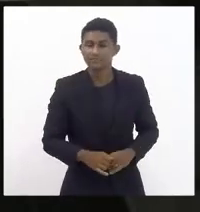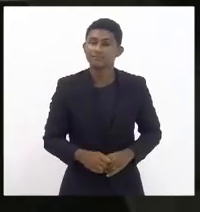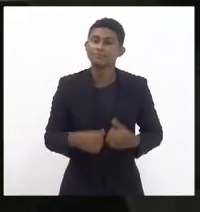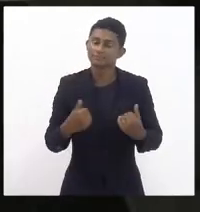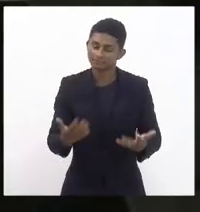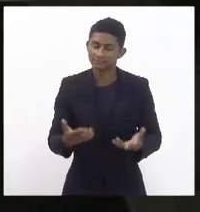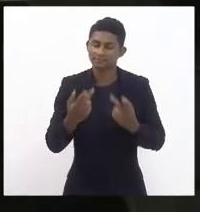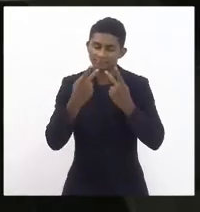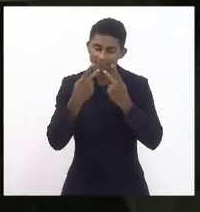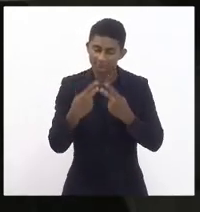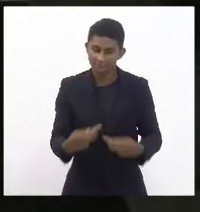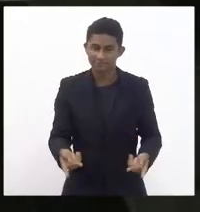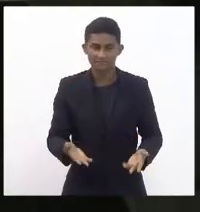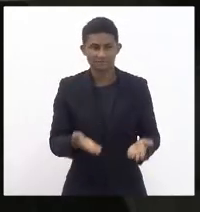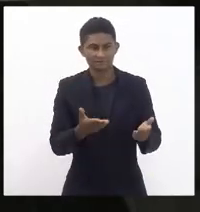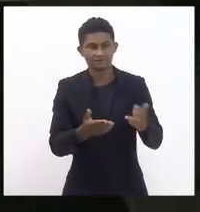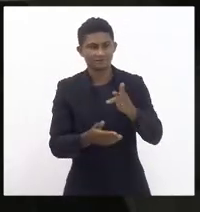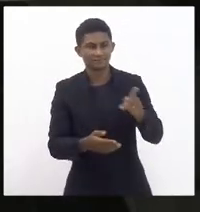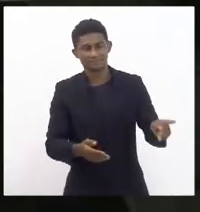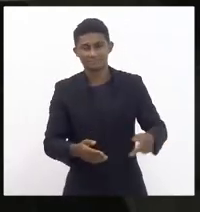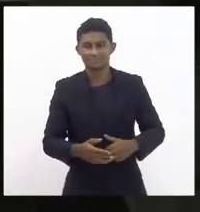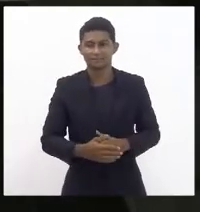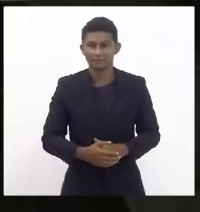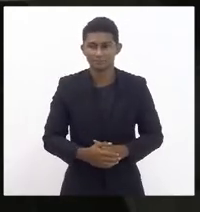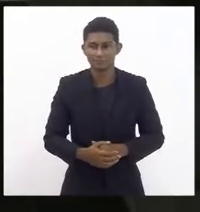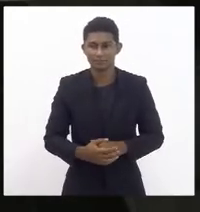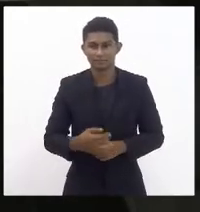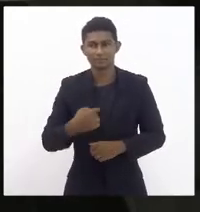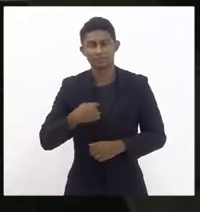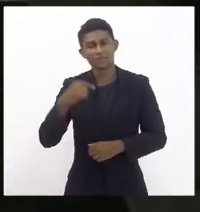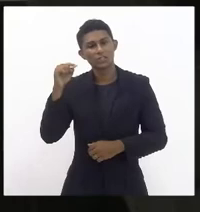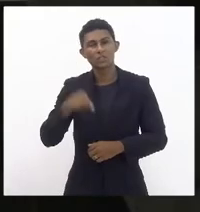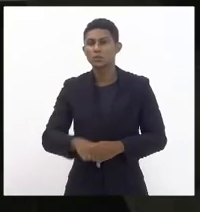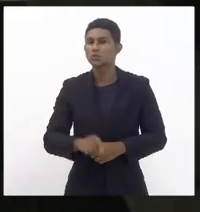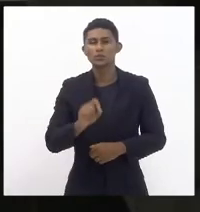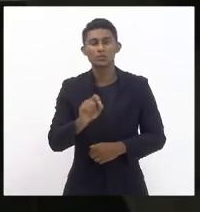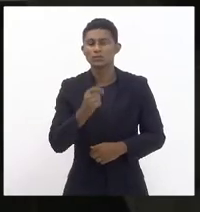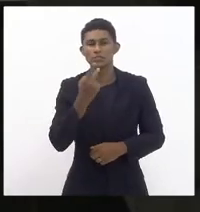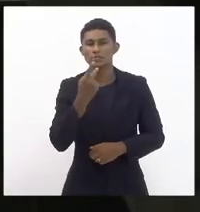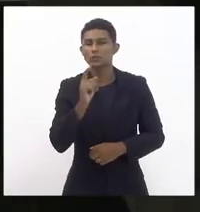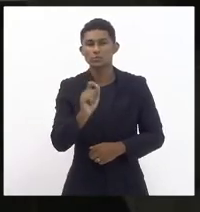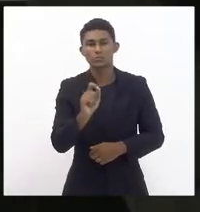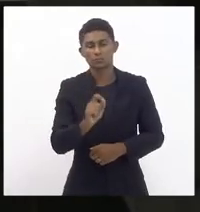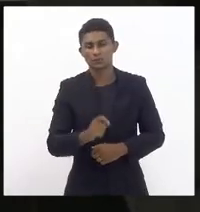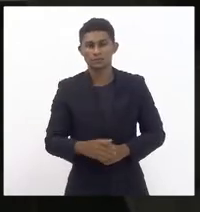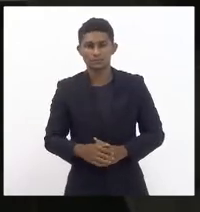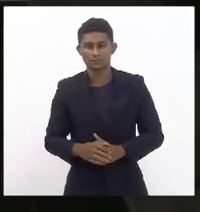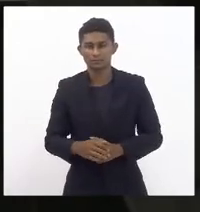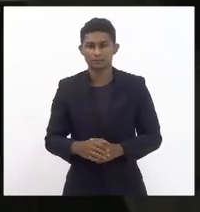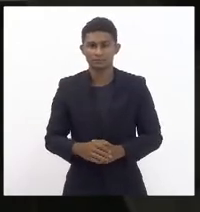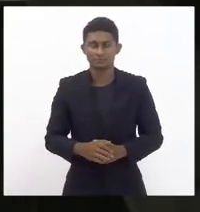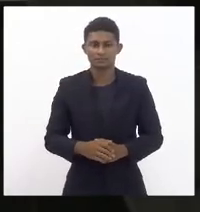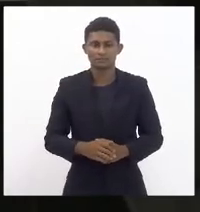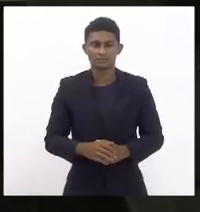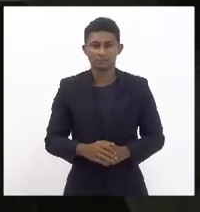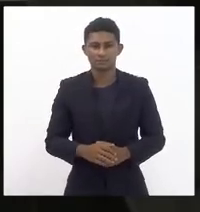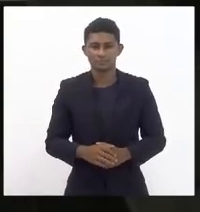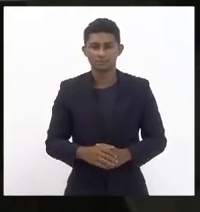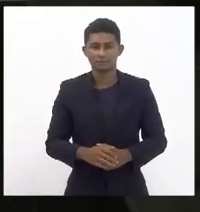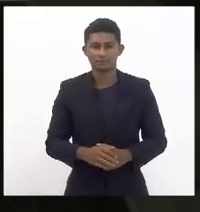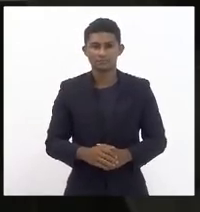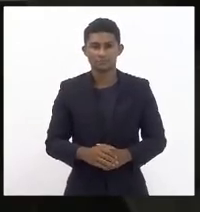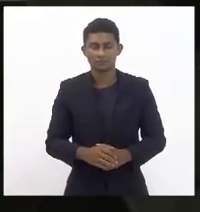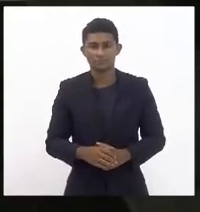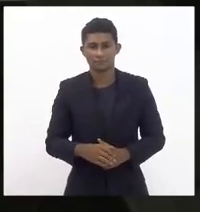isso apresente senhora Presidente eu queria que registrar O que foi publicado